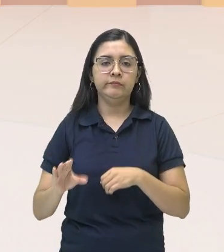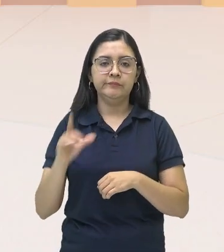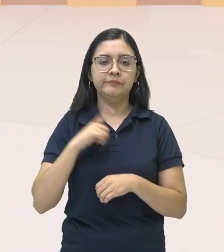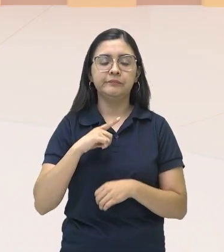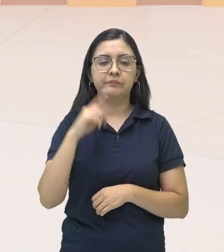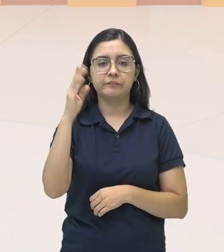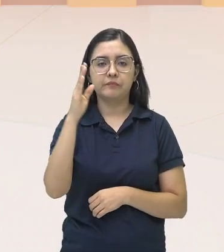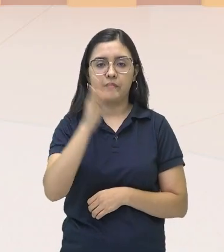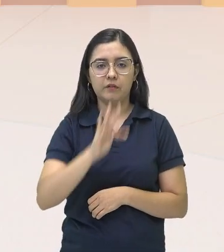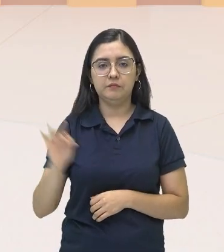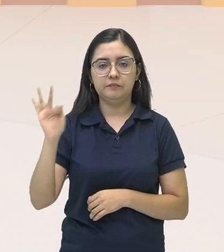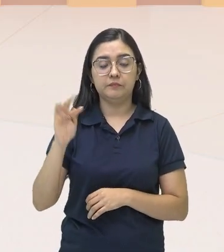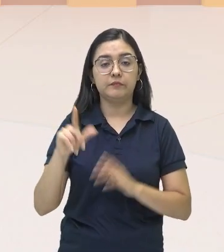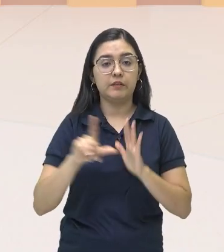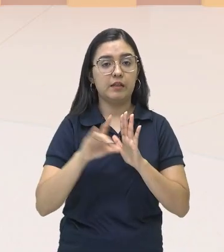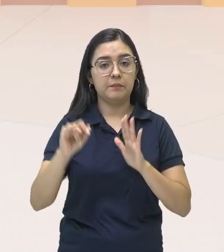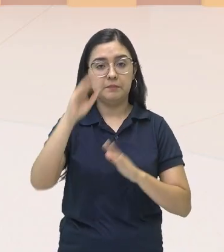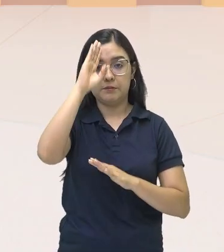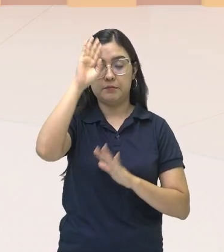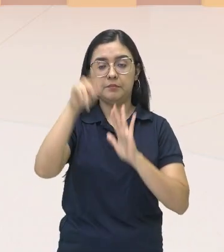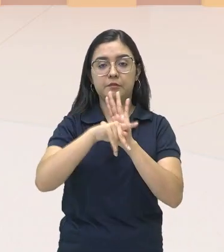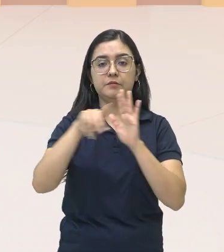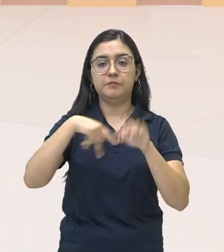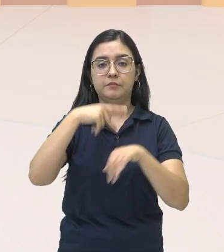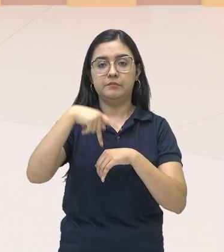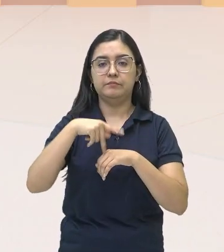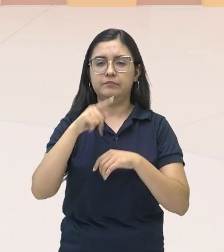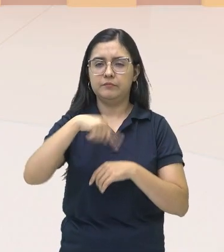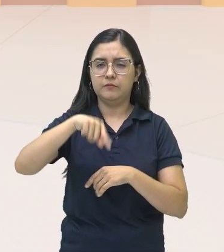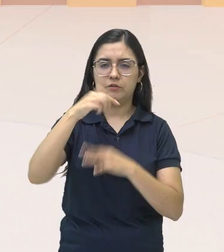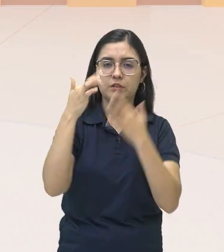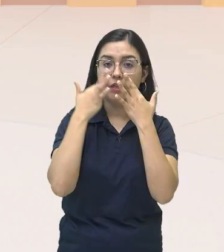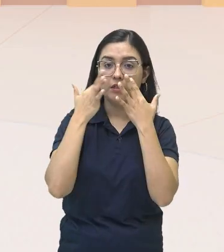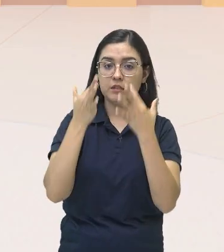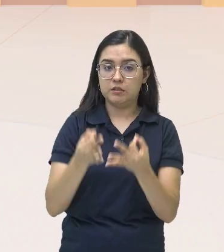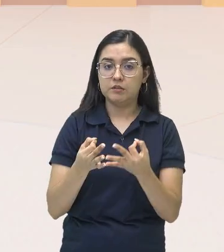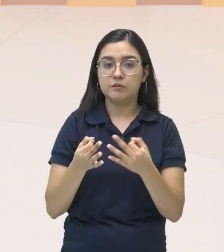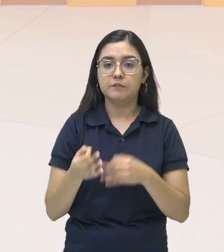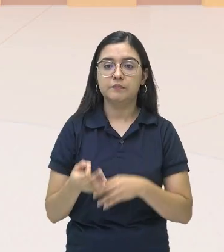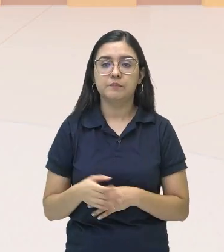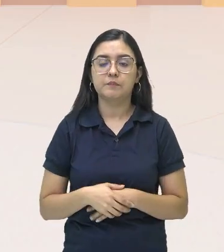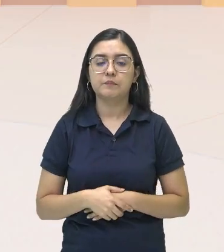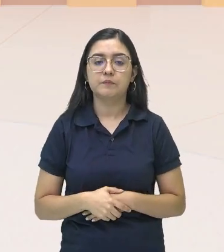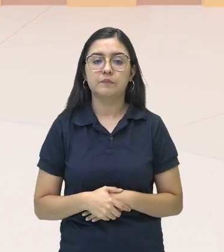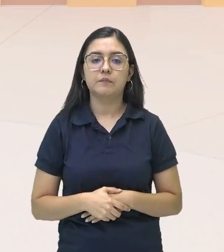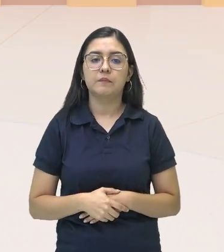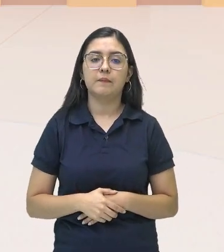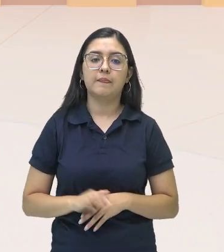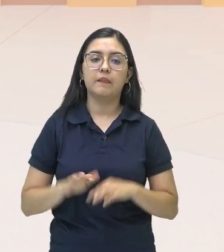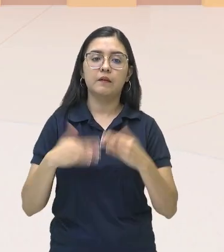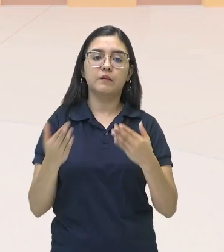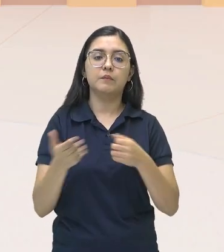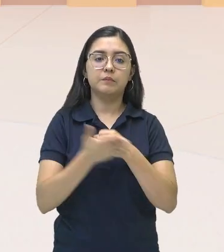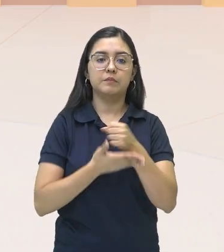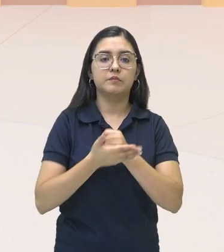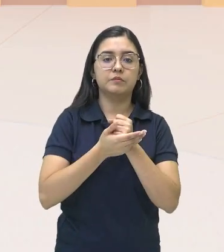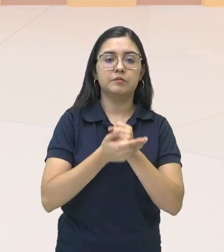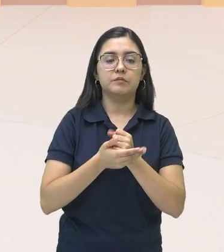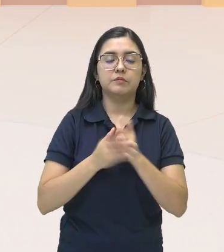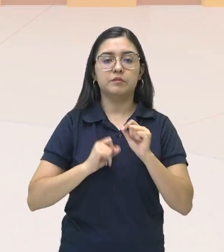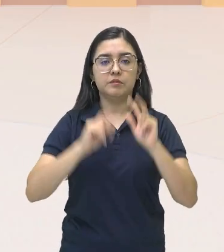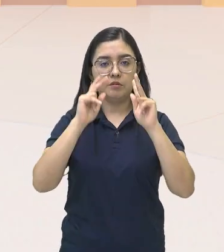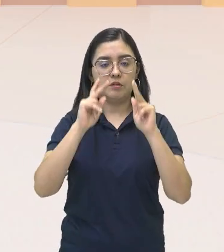lei maior do país. Portanto, fica ligado, gente, fiquem ligados aí. O princípio